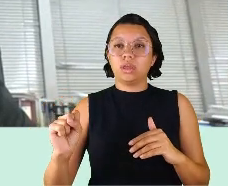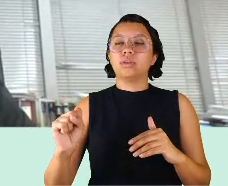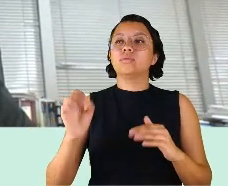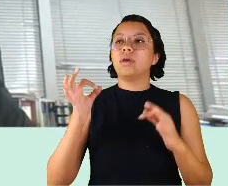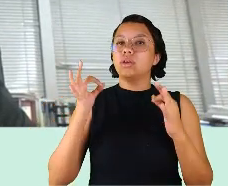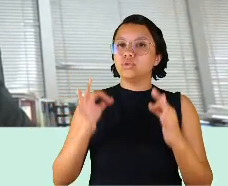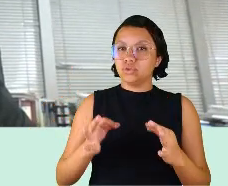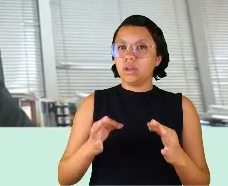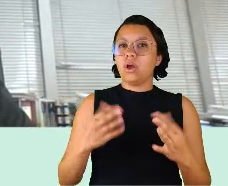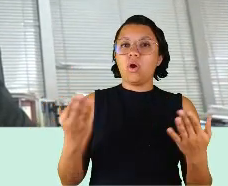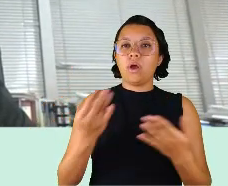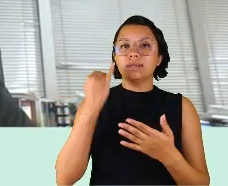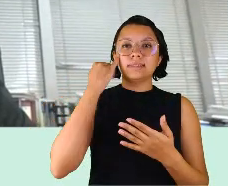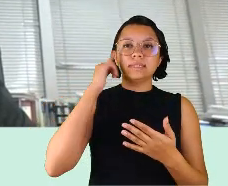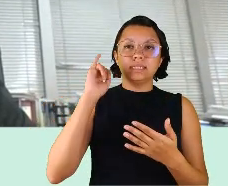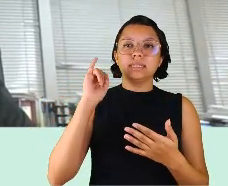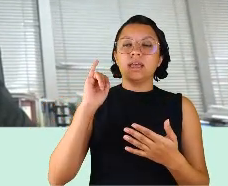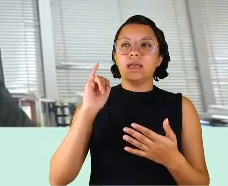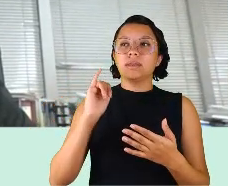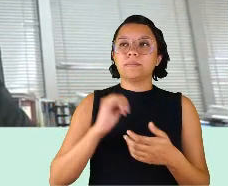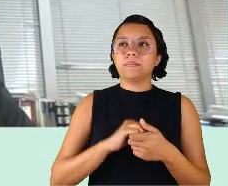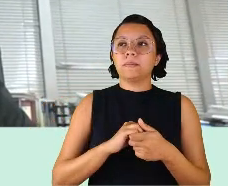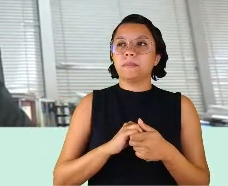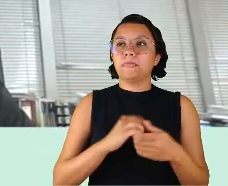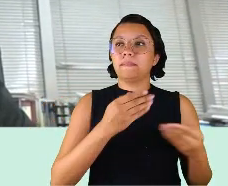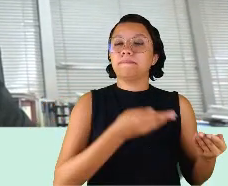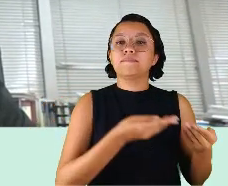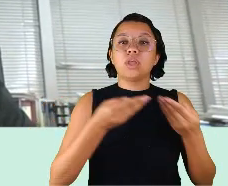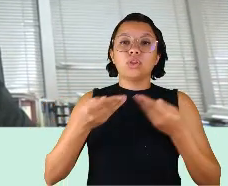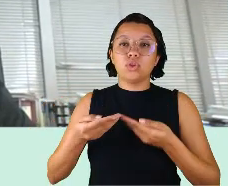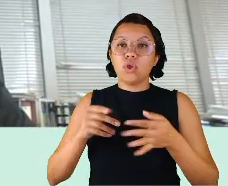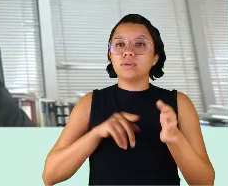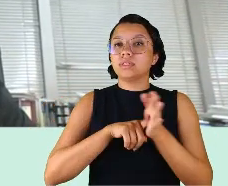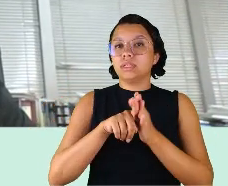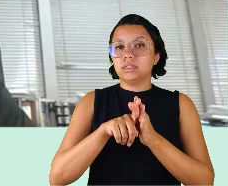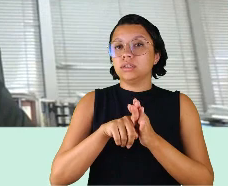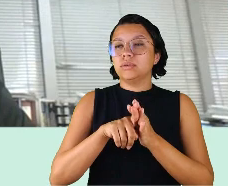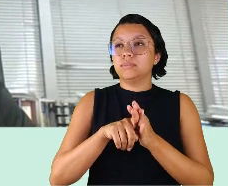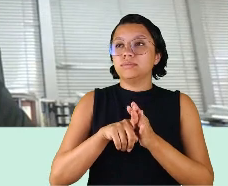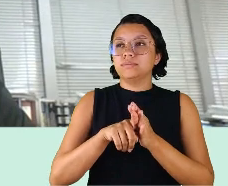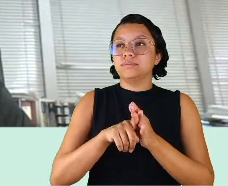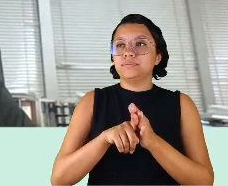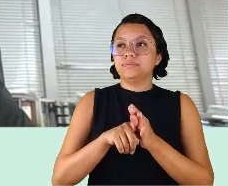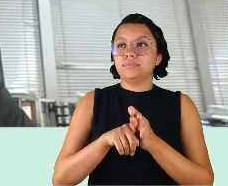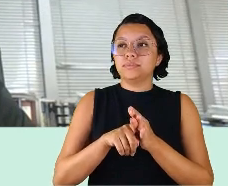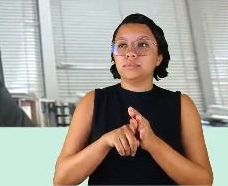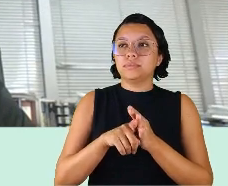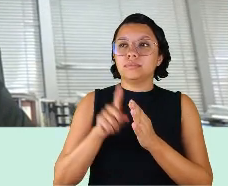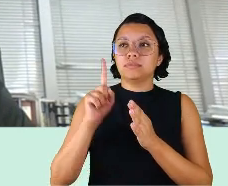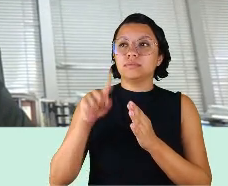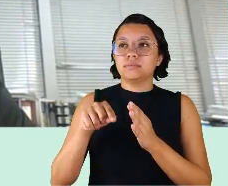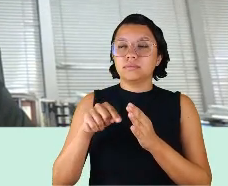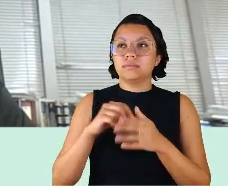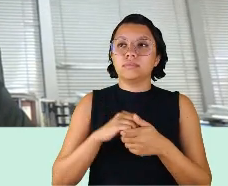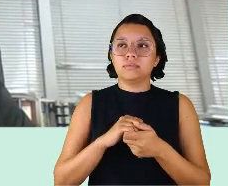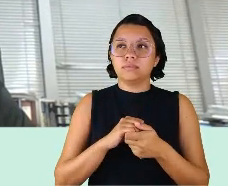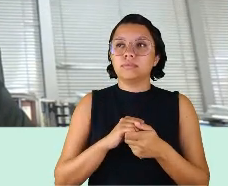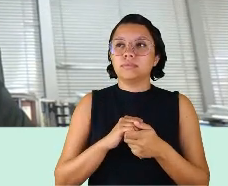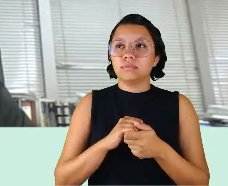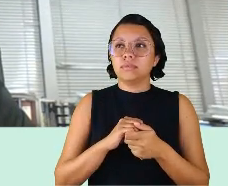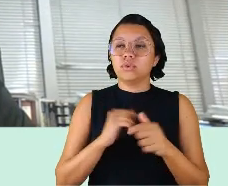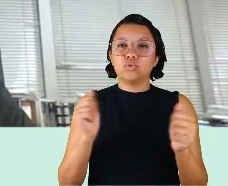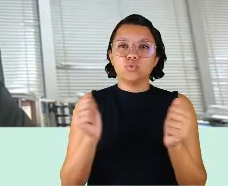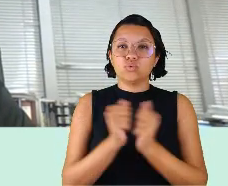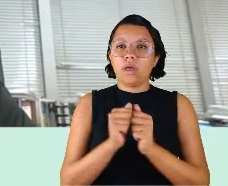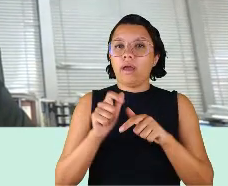com essa ideia, que até o Lunardelli também trouxe, essa questão de se comutar força